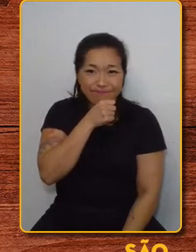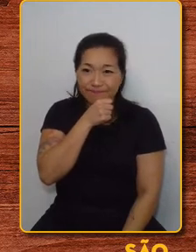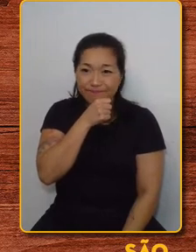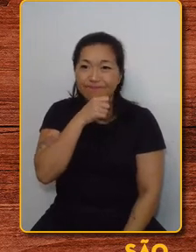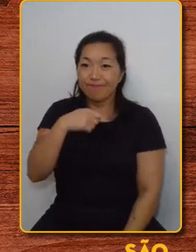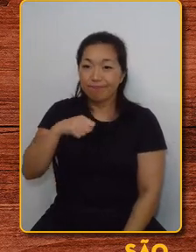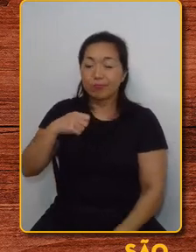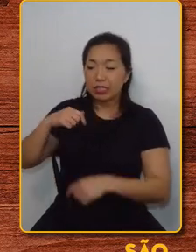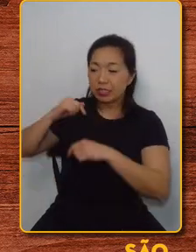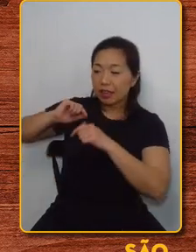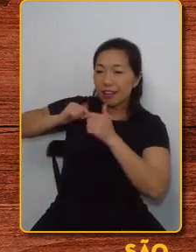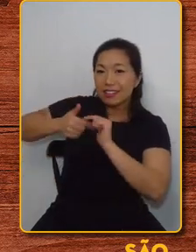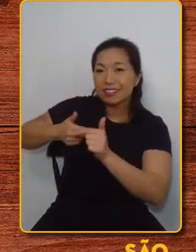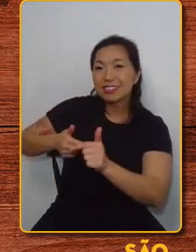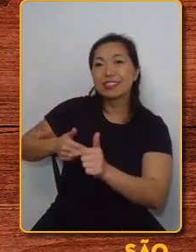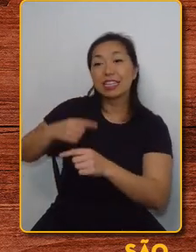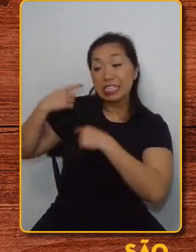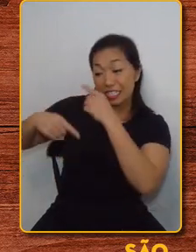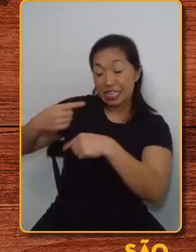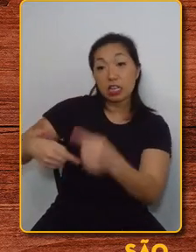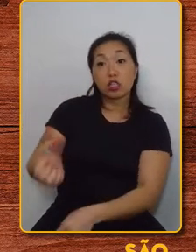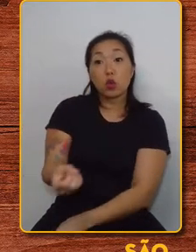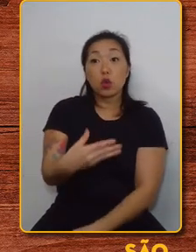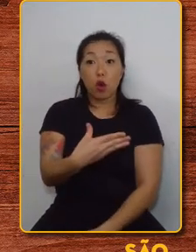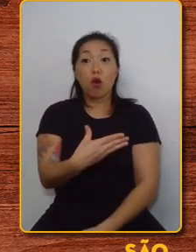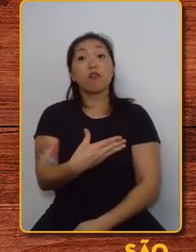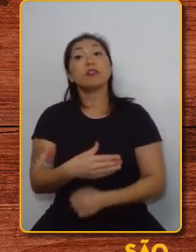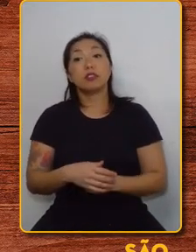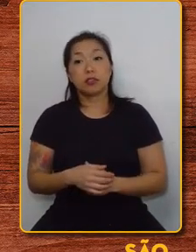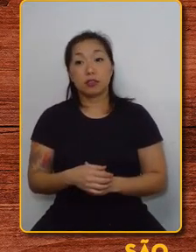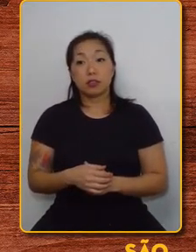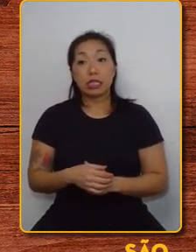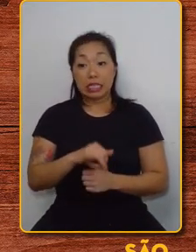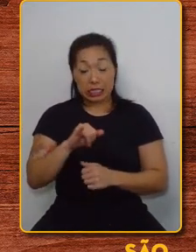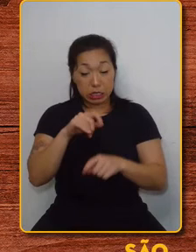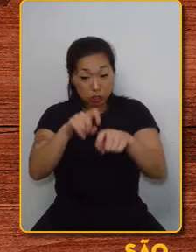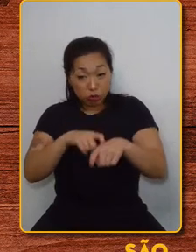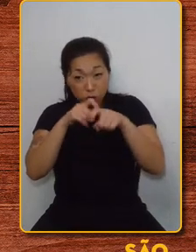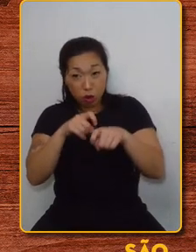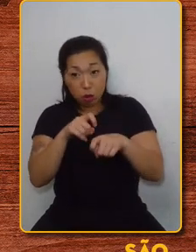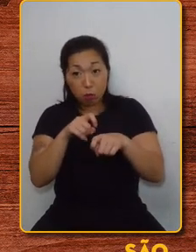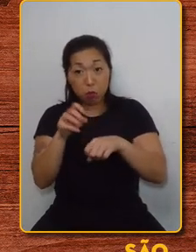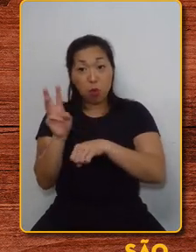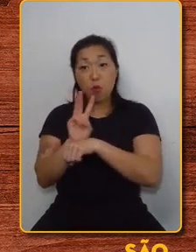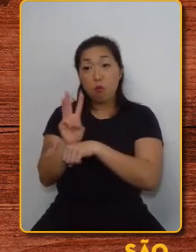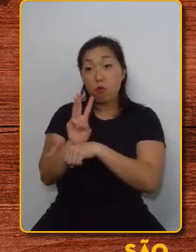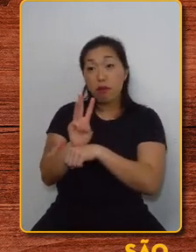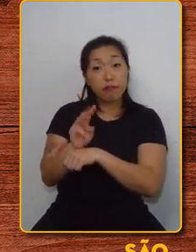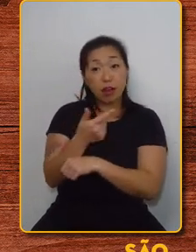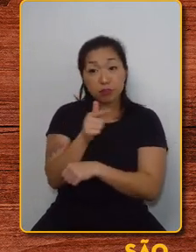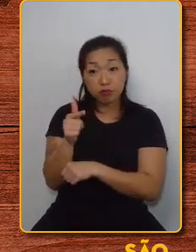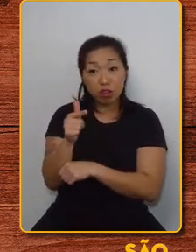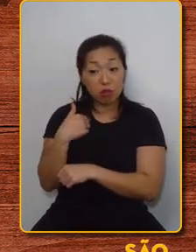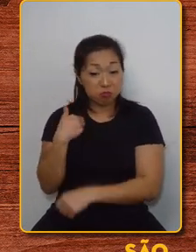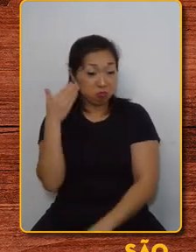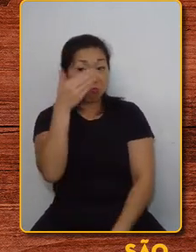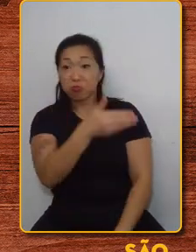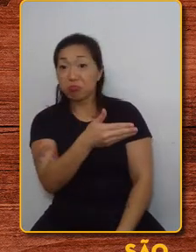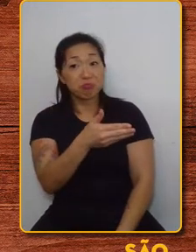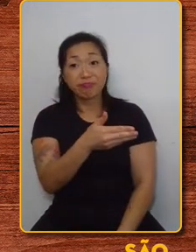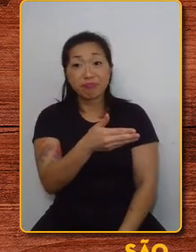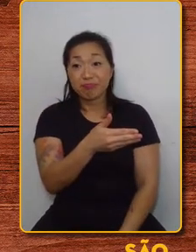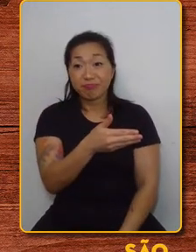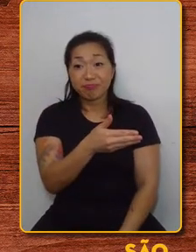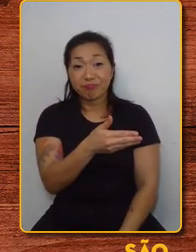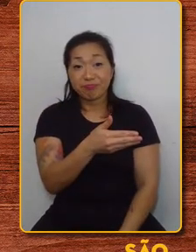paixão que o campo. O campo, Graziano, se eu não tiver Wi-Fi hoje, nem eu vou lá, entendeu? Então, ou seja, eu tenho que ter uma política de internet, eu